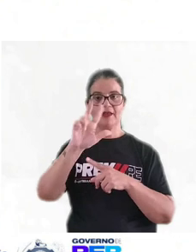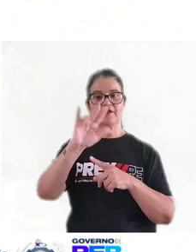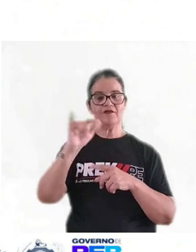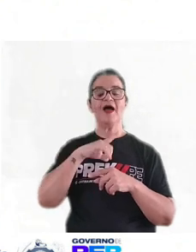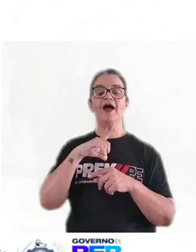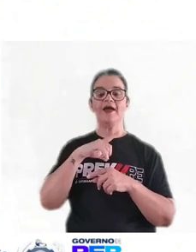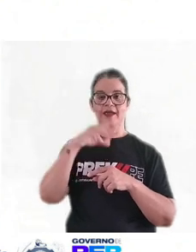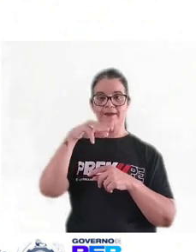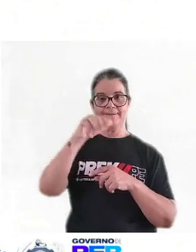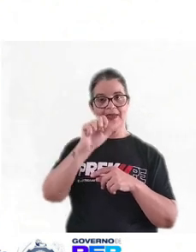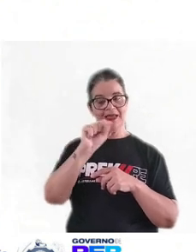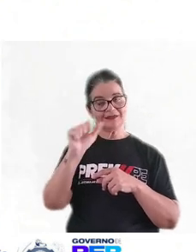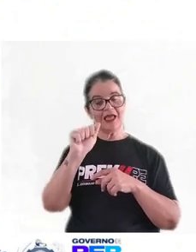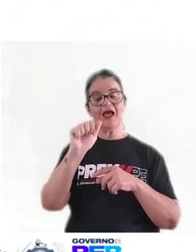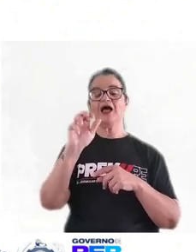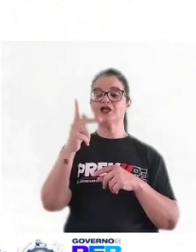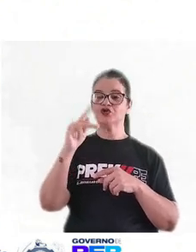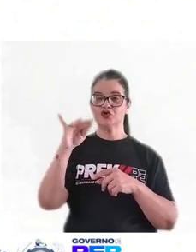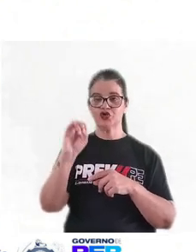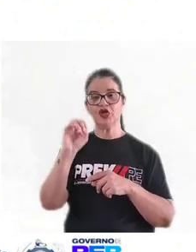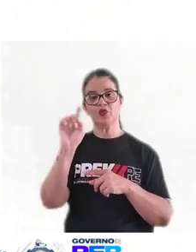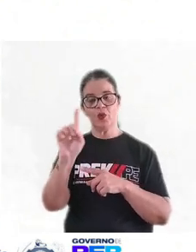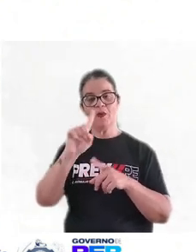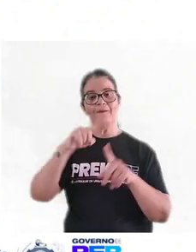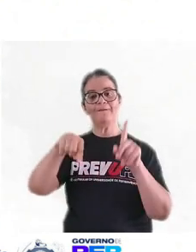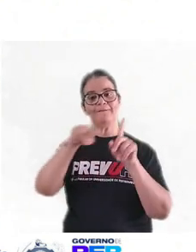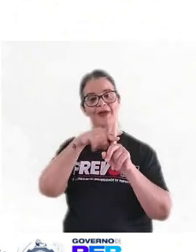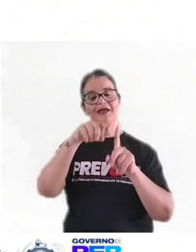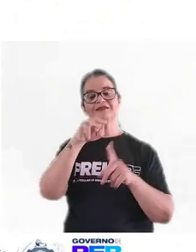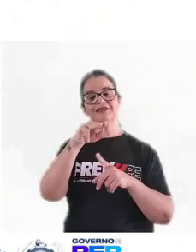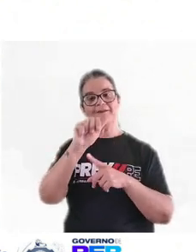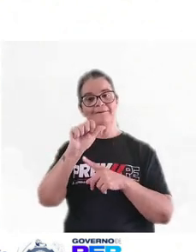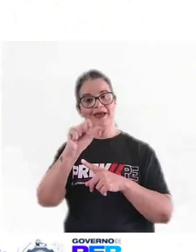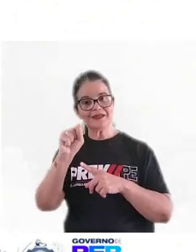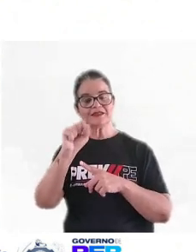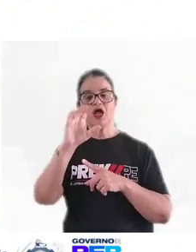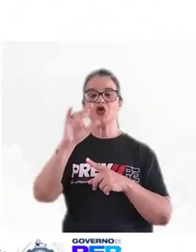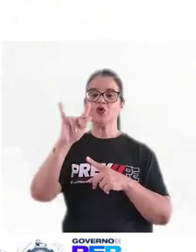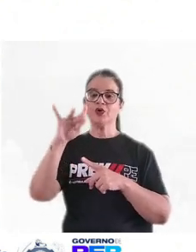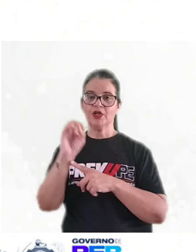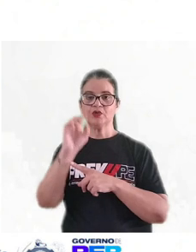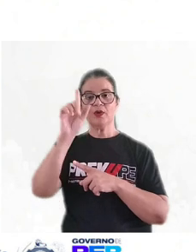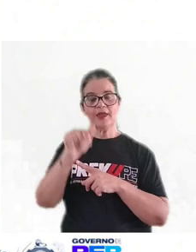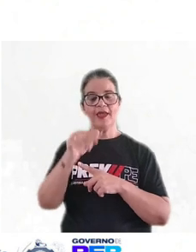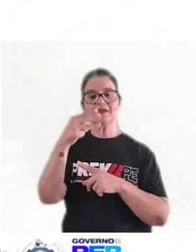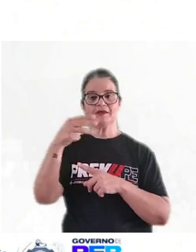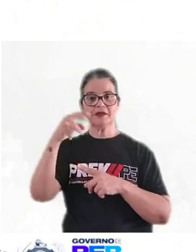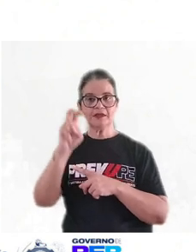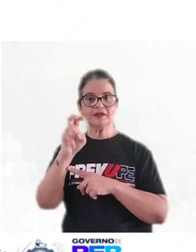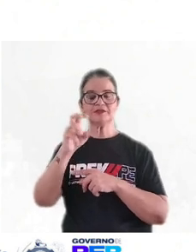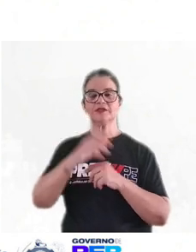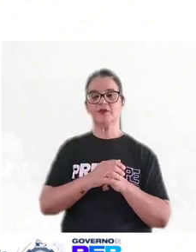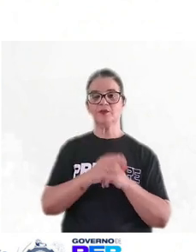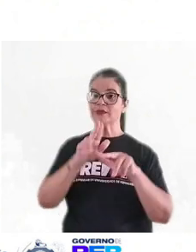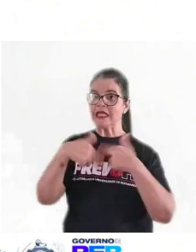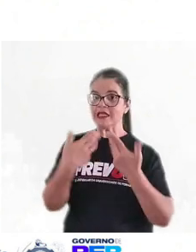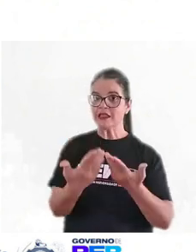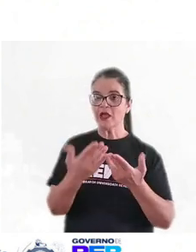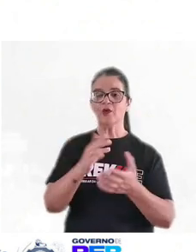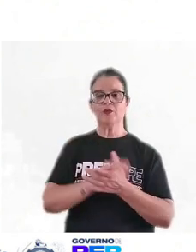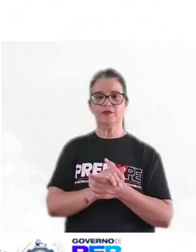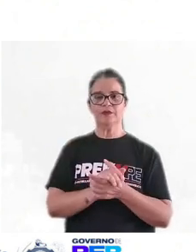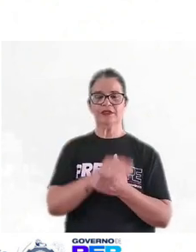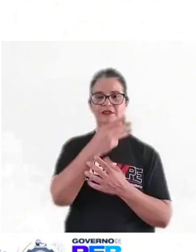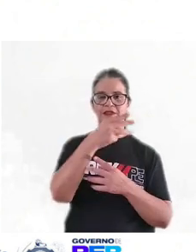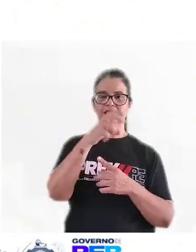do HCl, vai ser a massa molar do hidrogênio, que é 1, mais a massa molar do cloreto, que é 35.